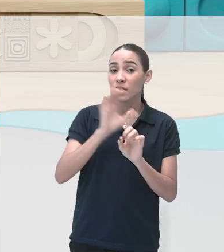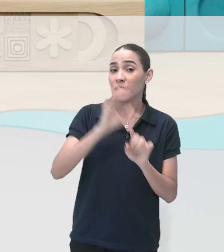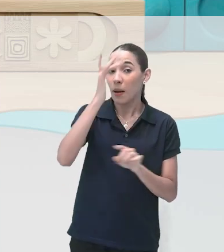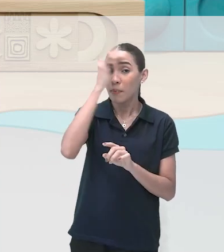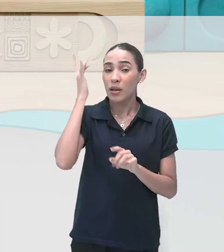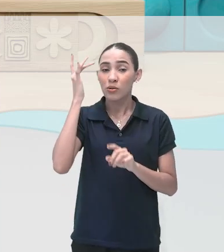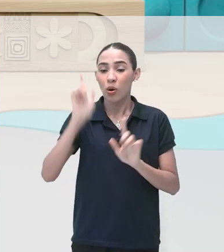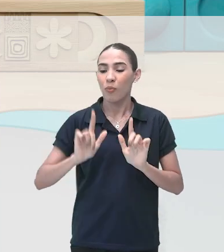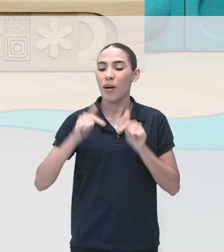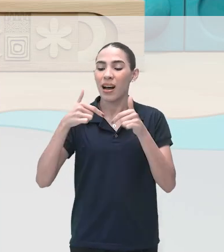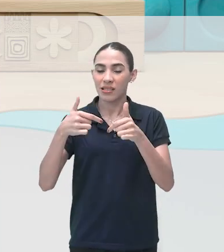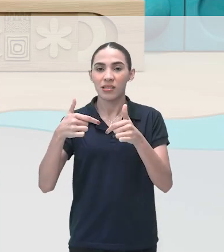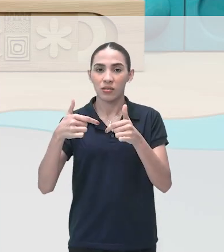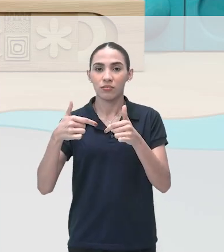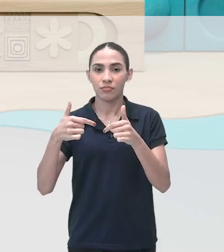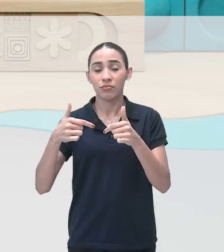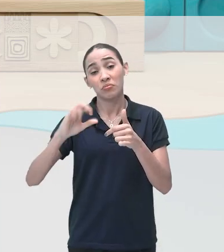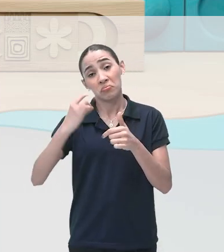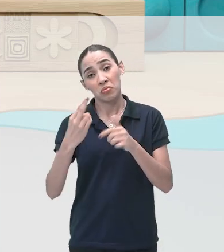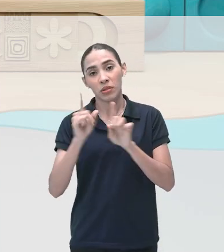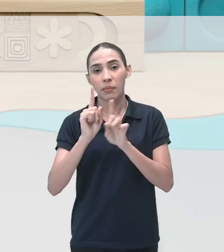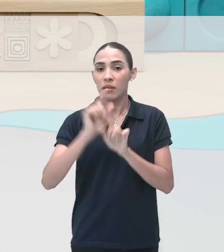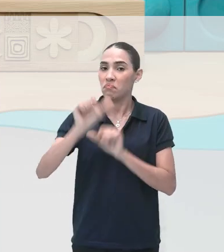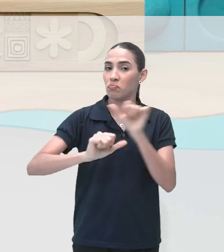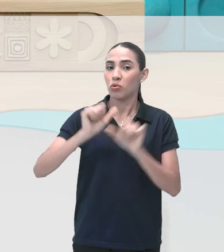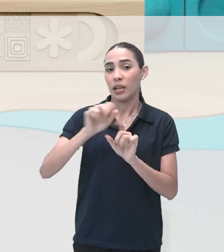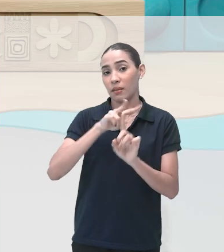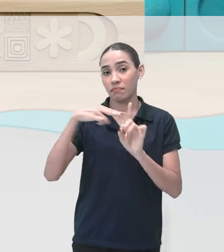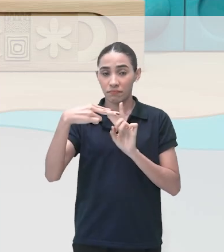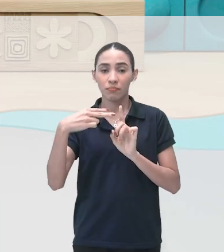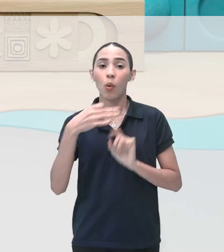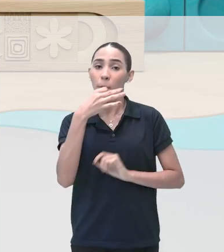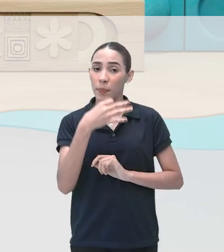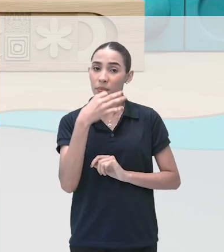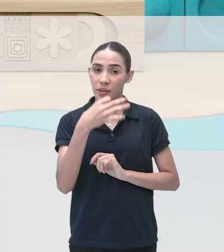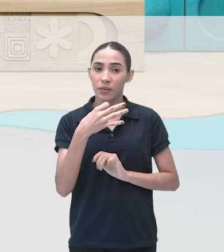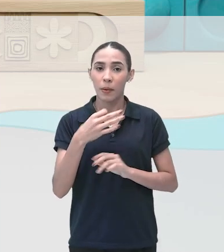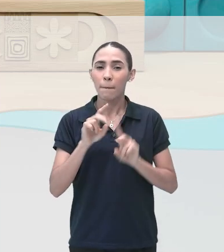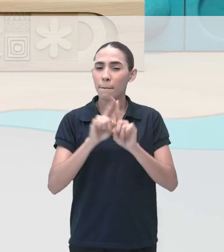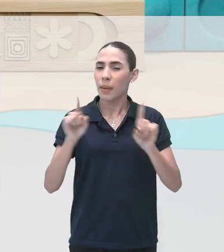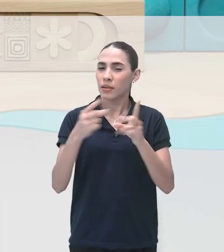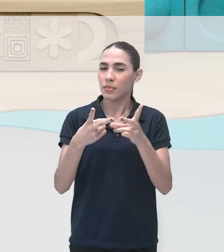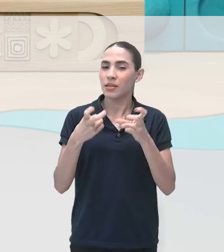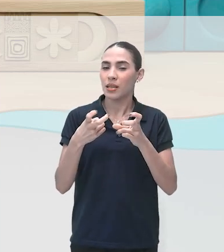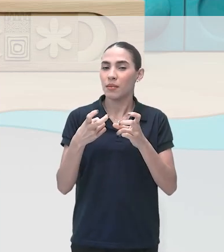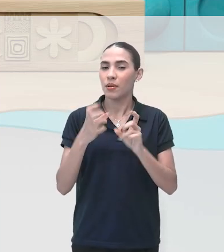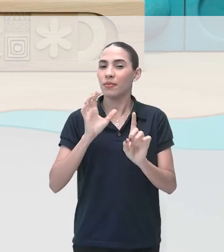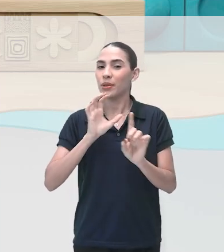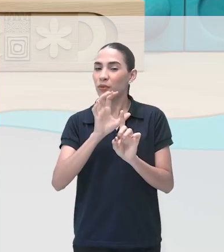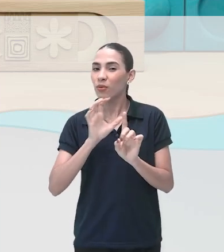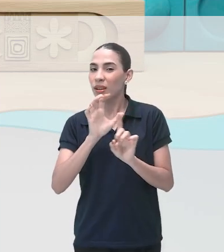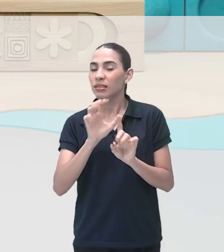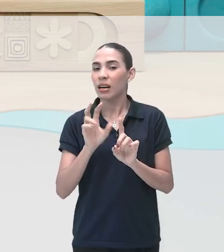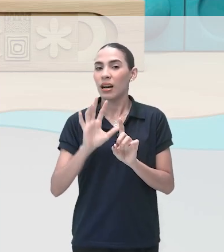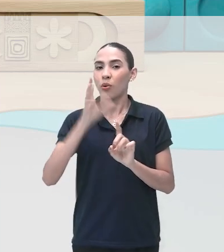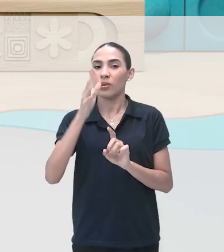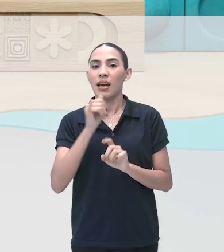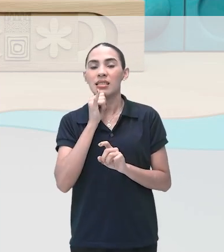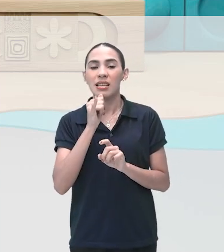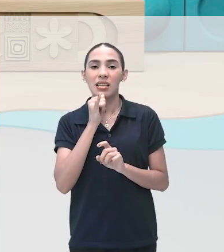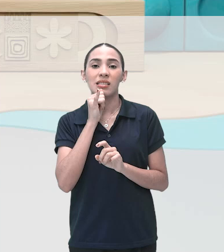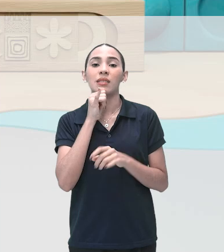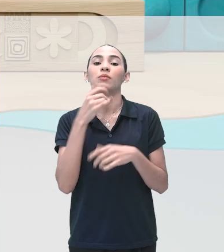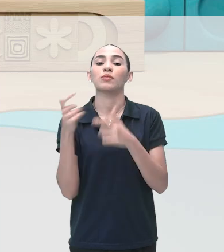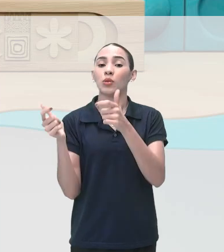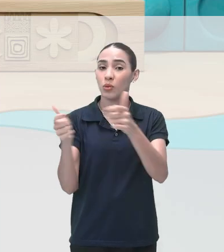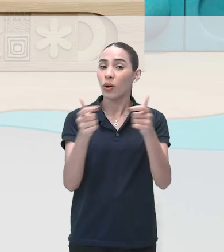agir de determinado modo, ou mudar de ponto de vista. E perceba que essa persuasão, ela ocorre geralmente